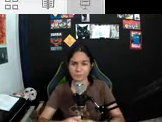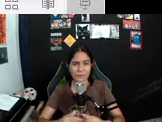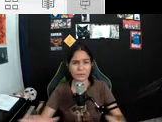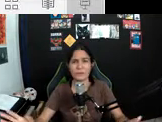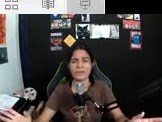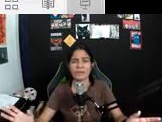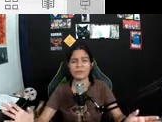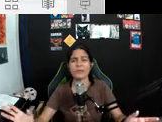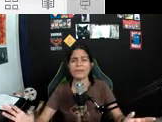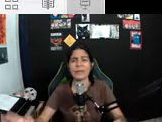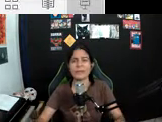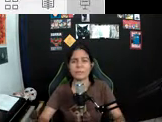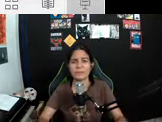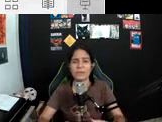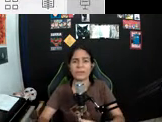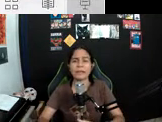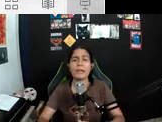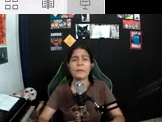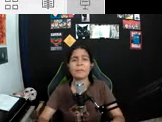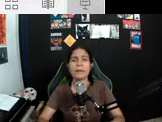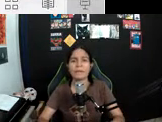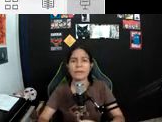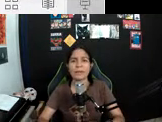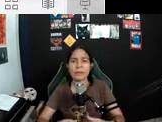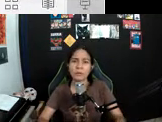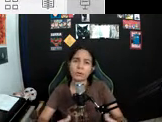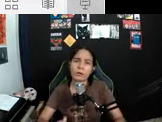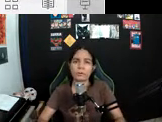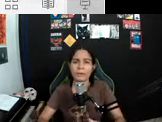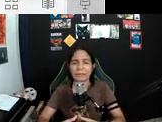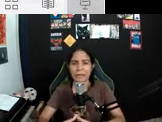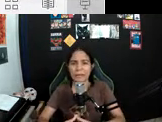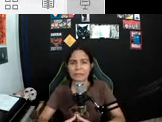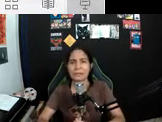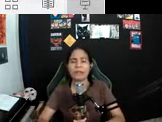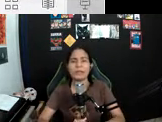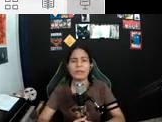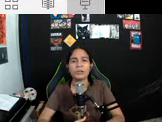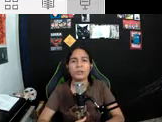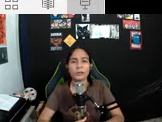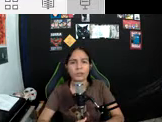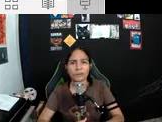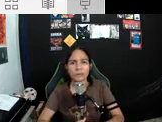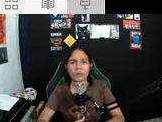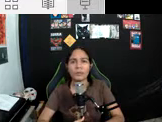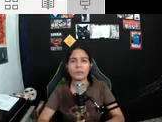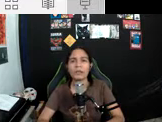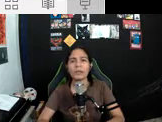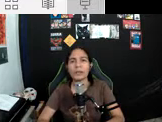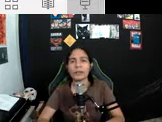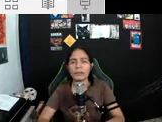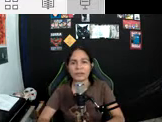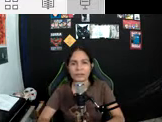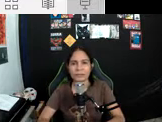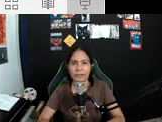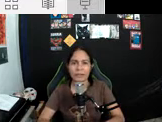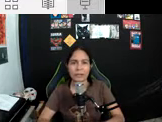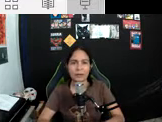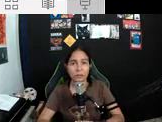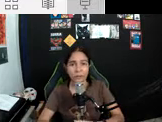situações. Foi deixar tudo de lado simplesmente para ficar de acordo com a conveniência de um indivíduo que